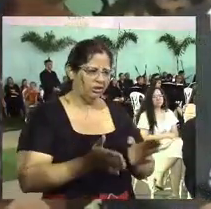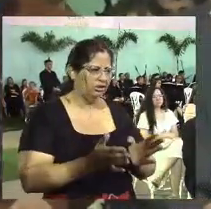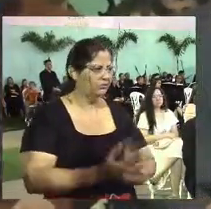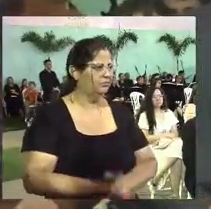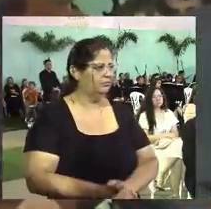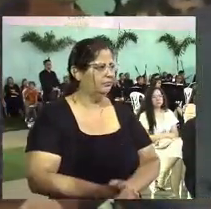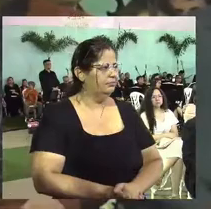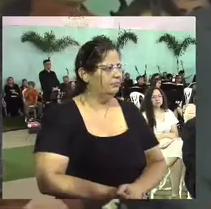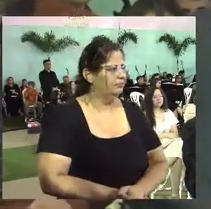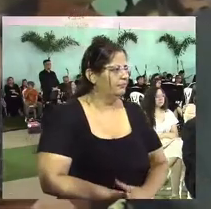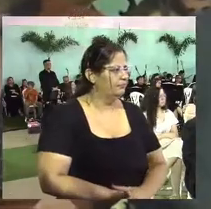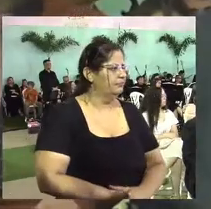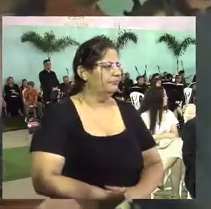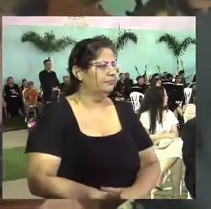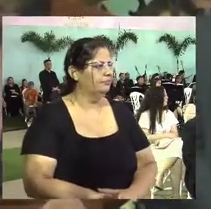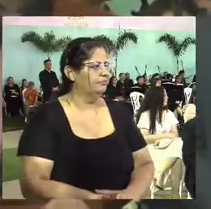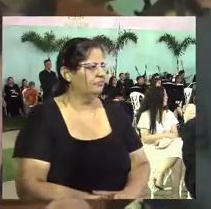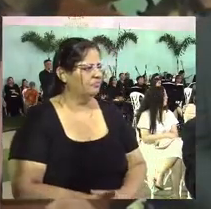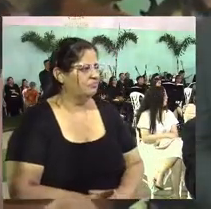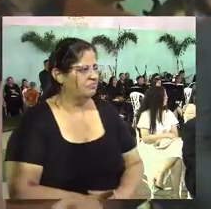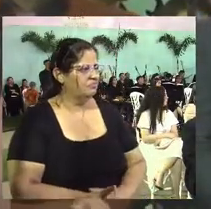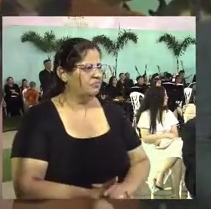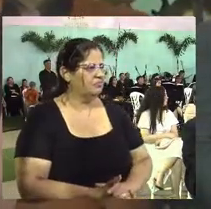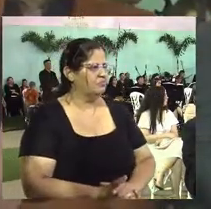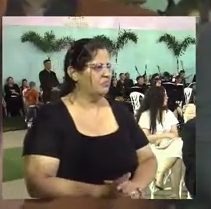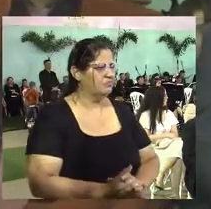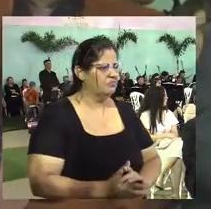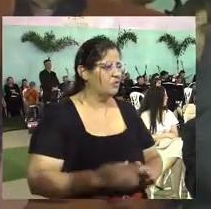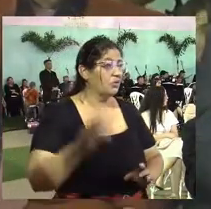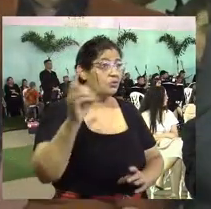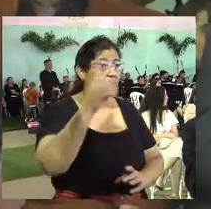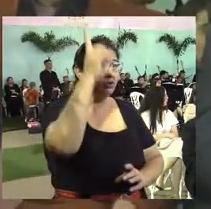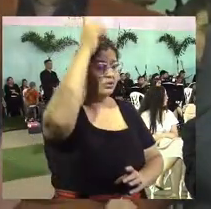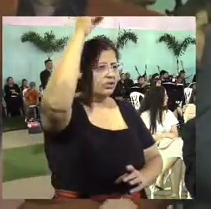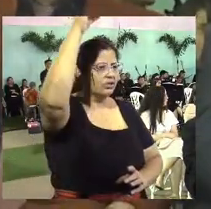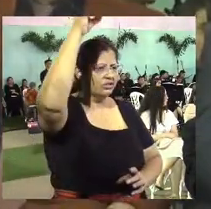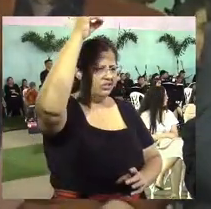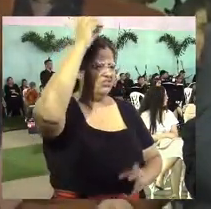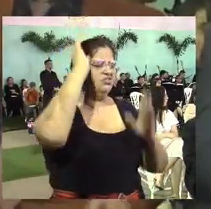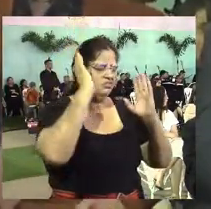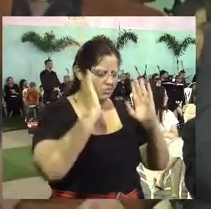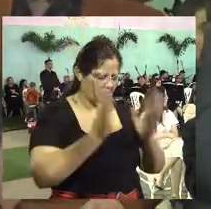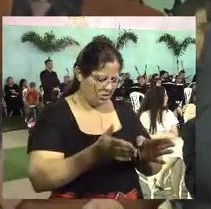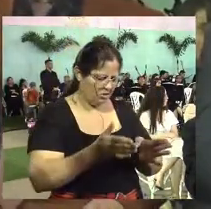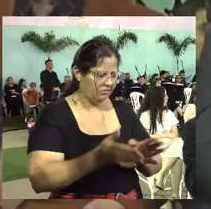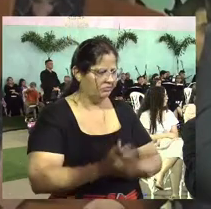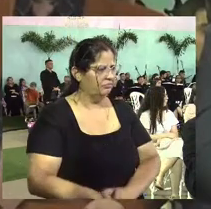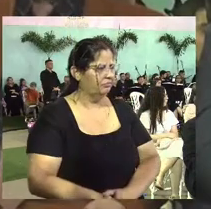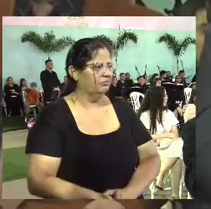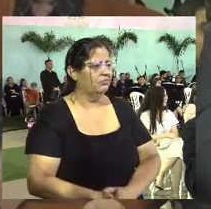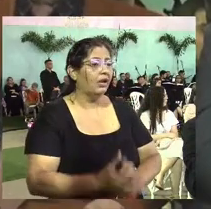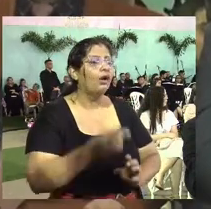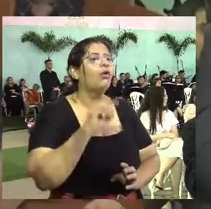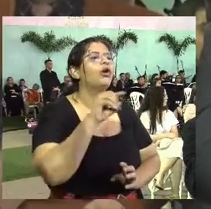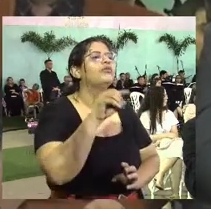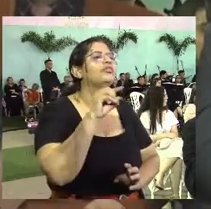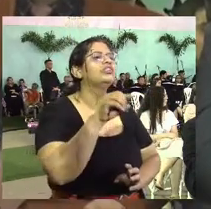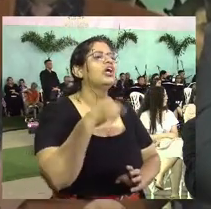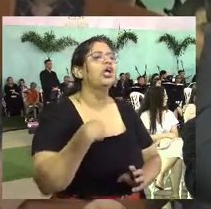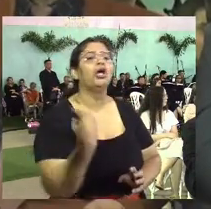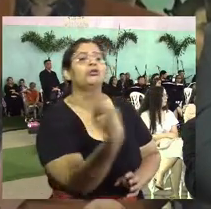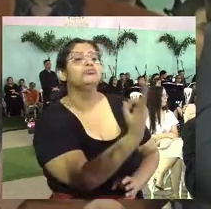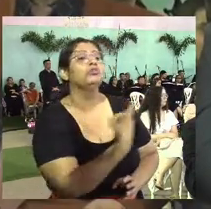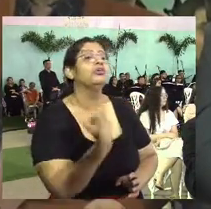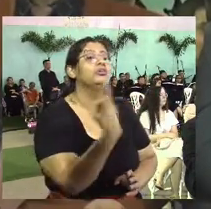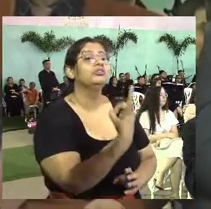foi o gigante do evangelização já foram e agora é sua vez e